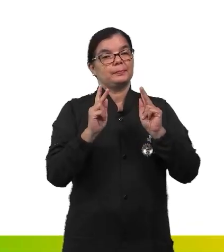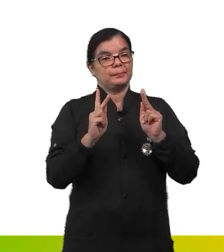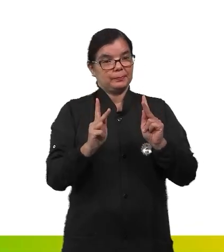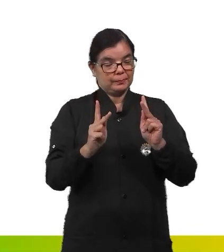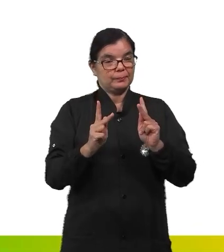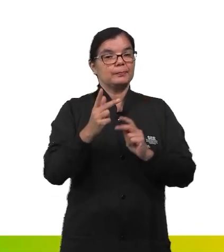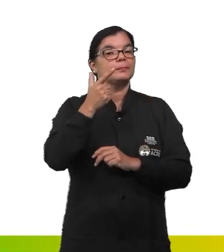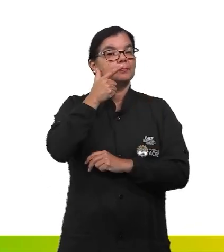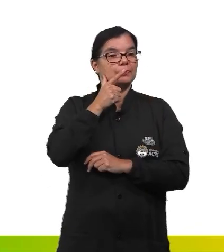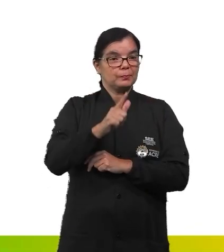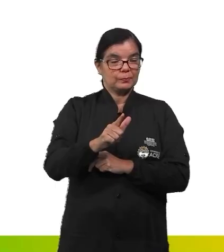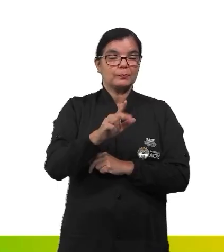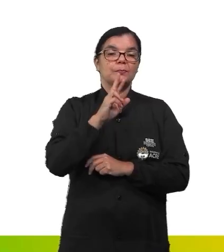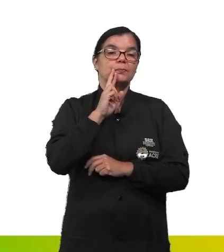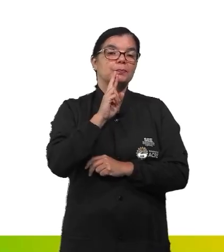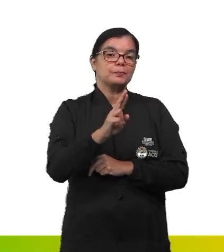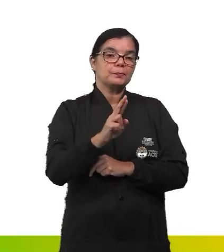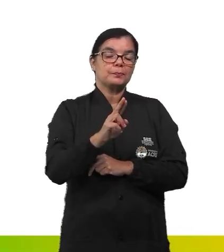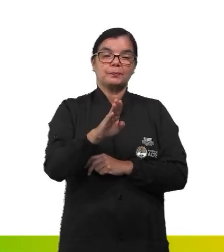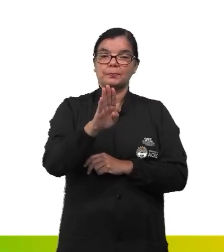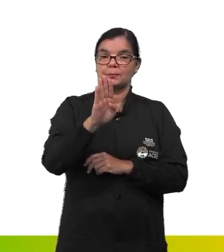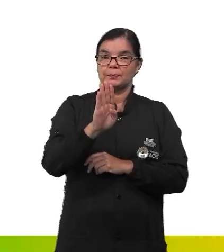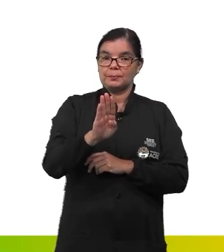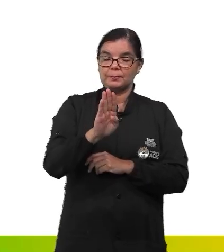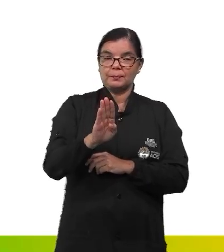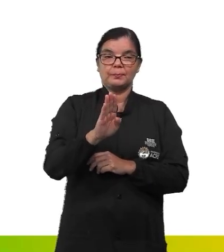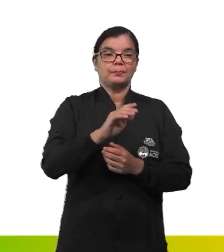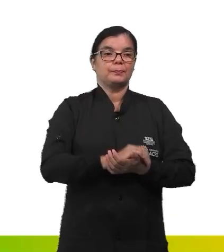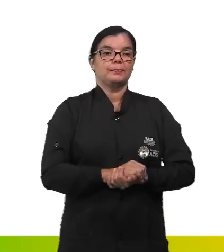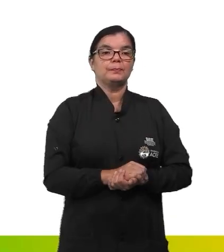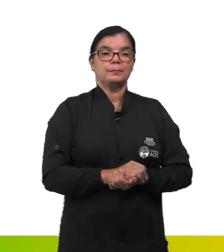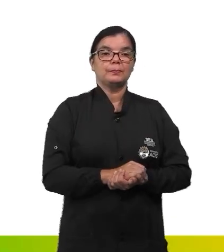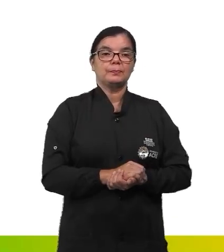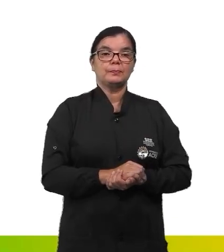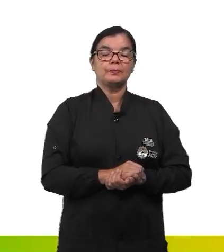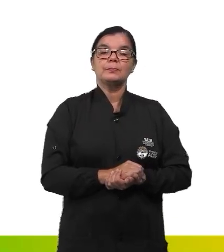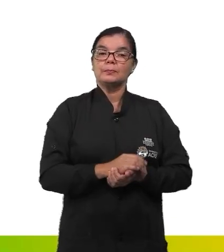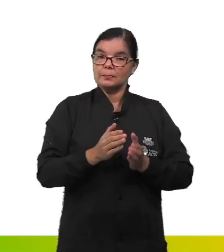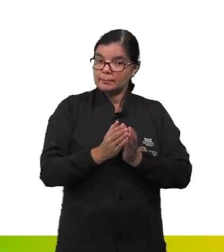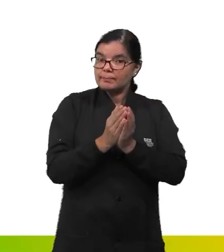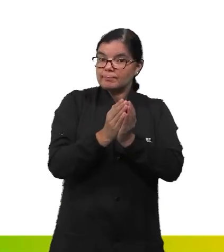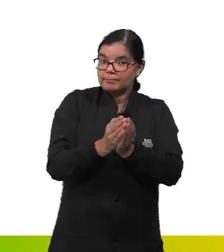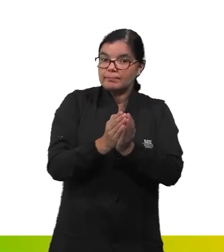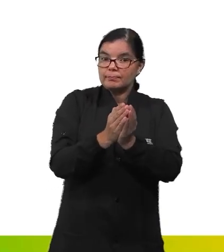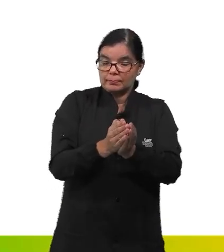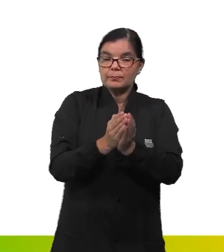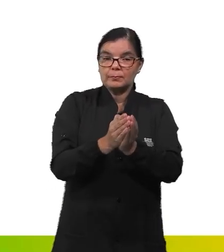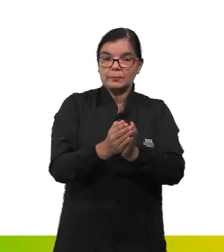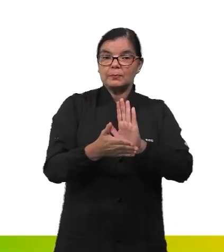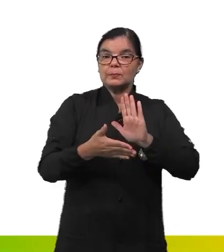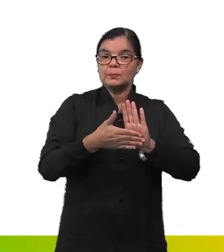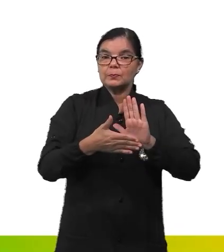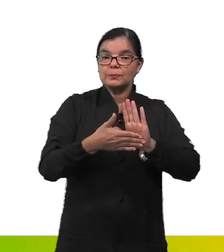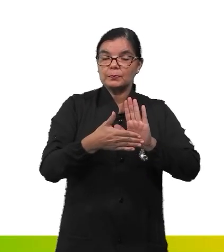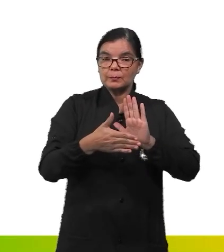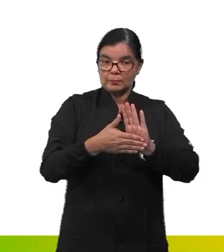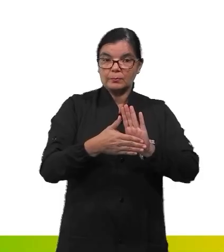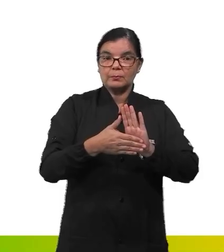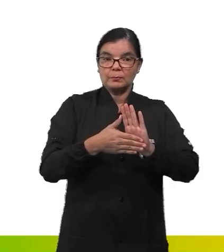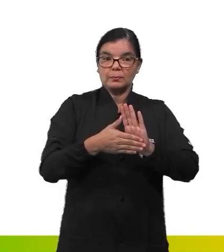Ok, acertou. Quem disse aí, letra B? As grandes navegações proporcionaram